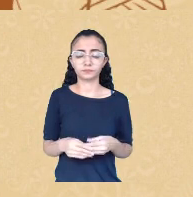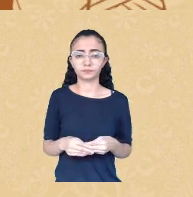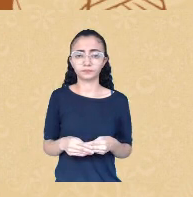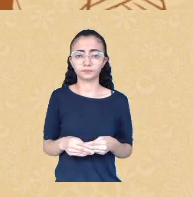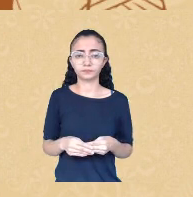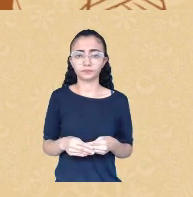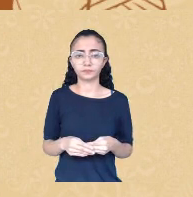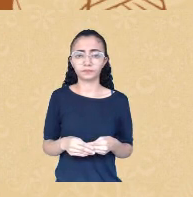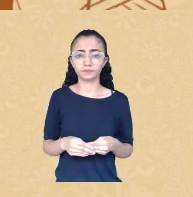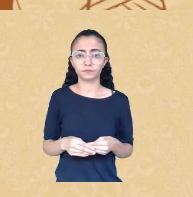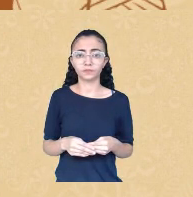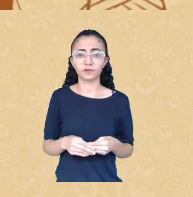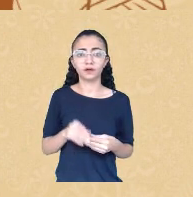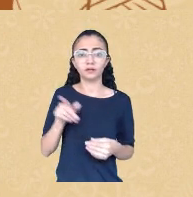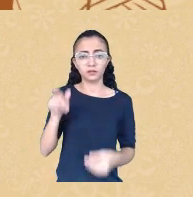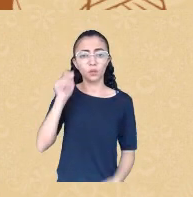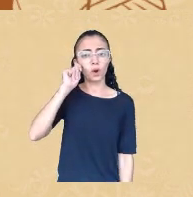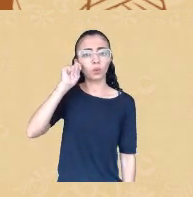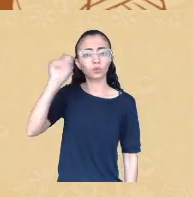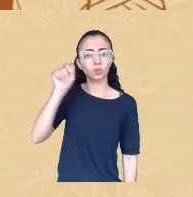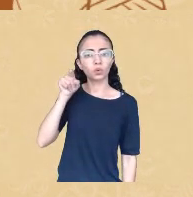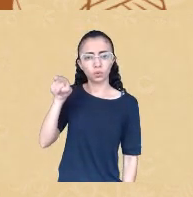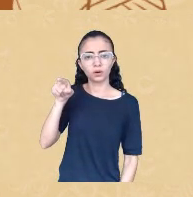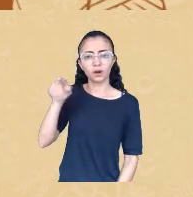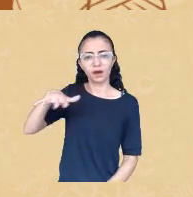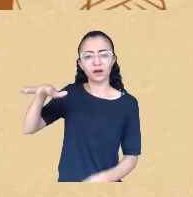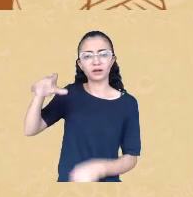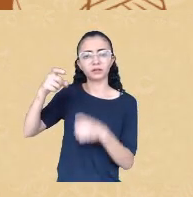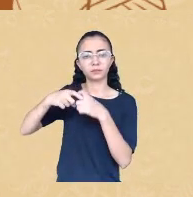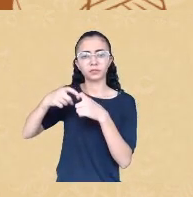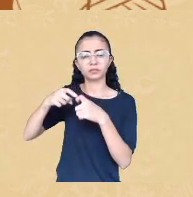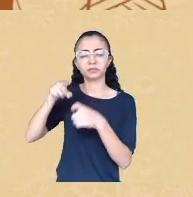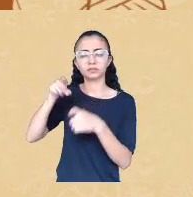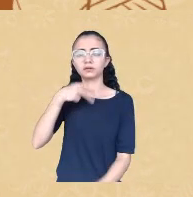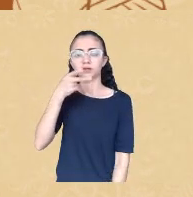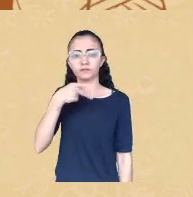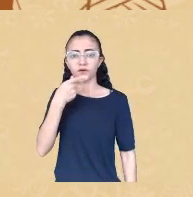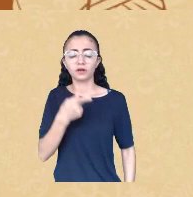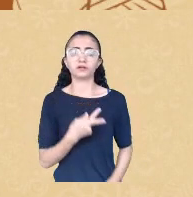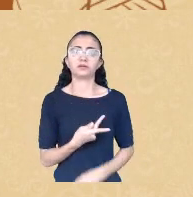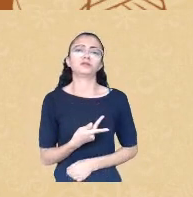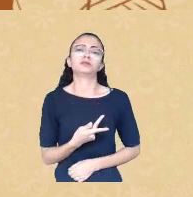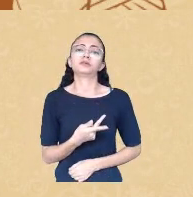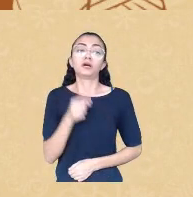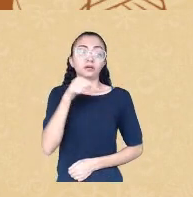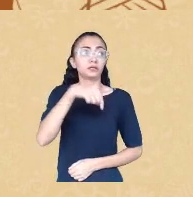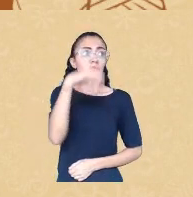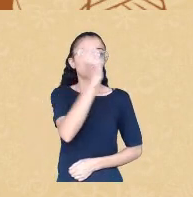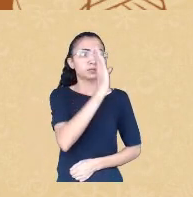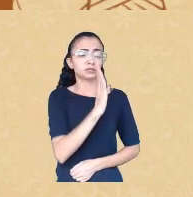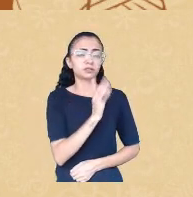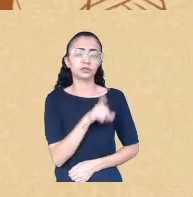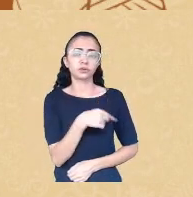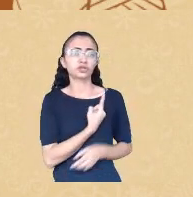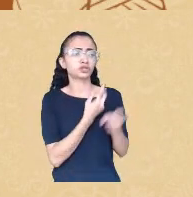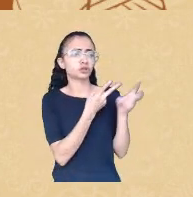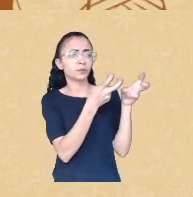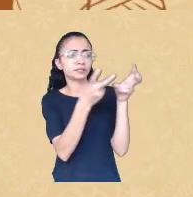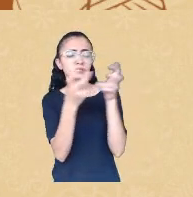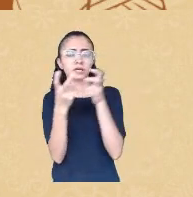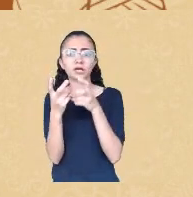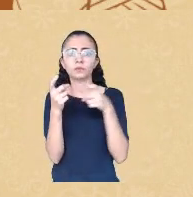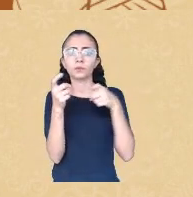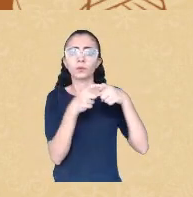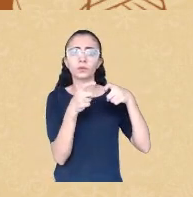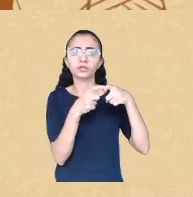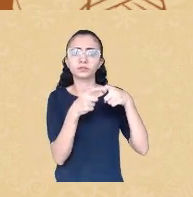do campo dele, a medicina. Ele pensa que no Brasil a gente vai observar uma medicina em geral sendo